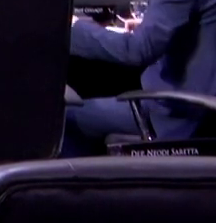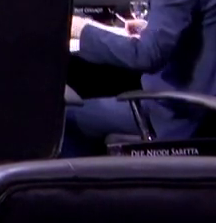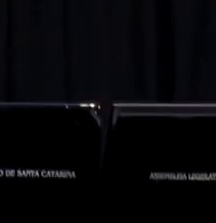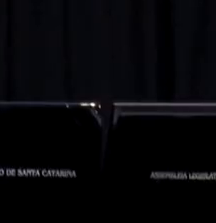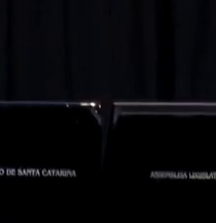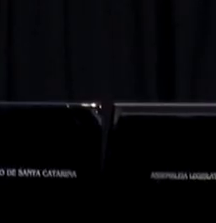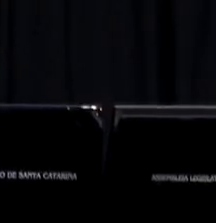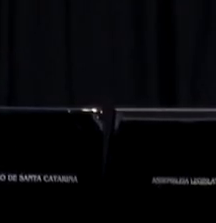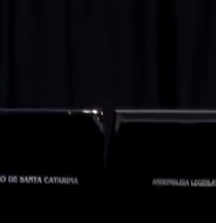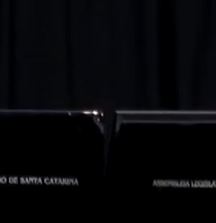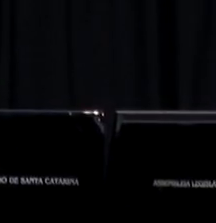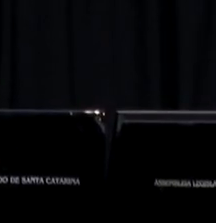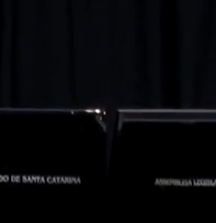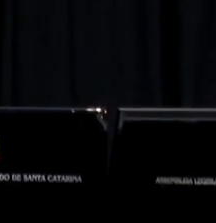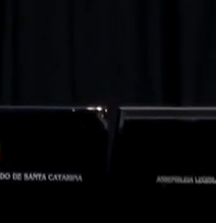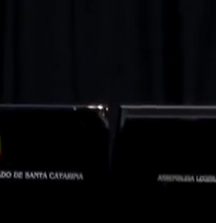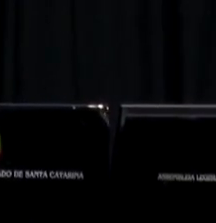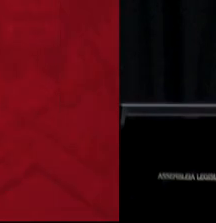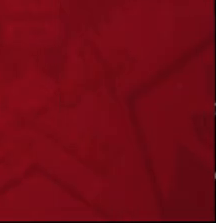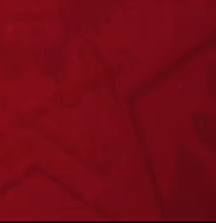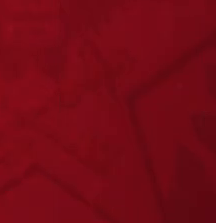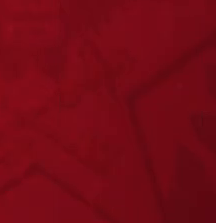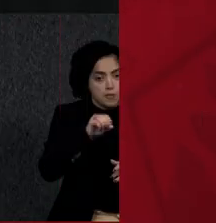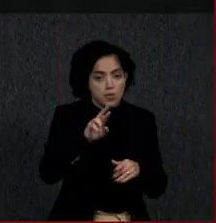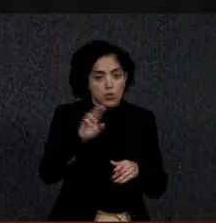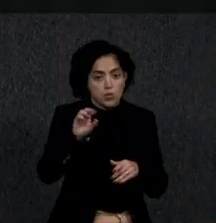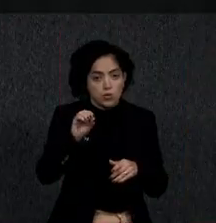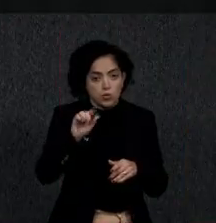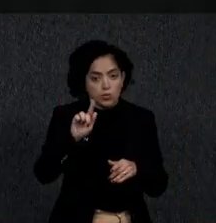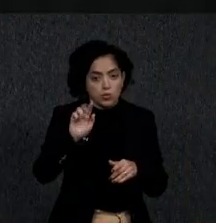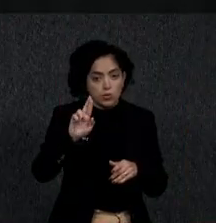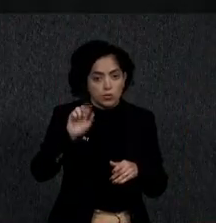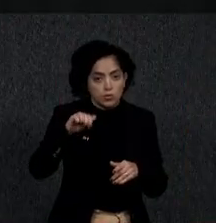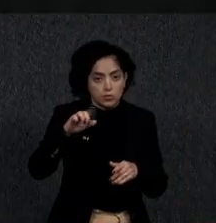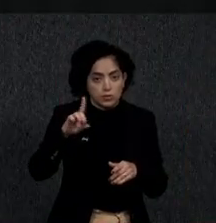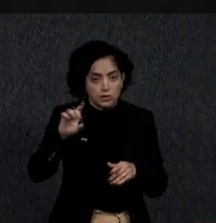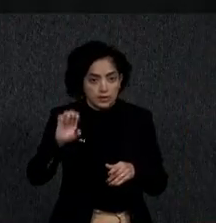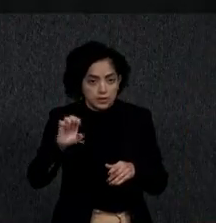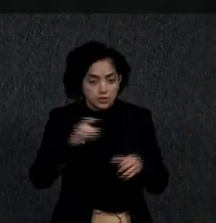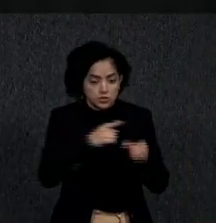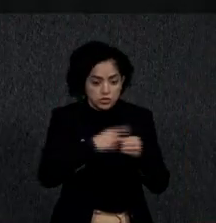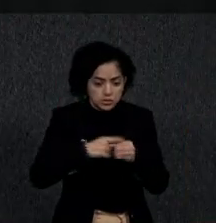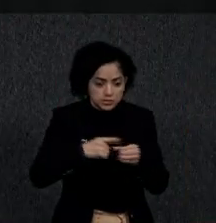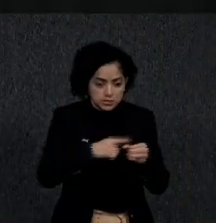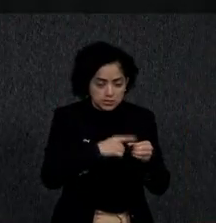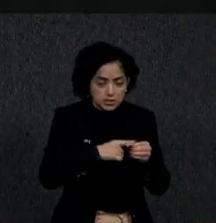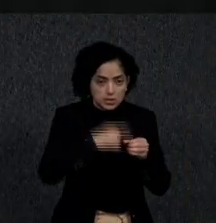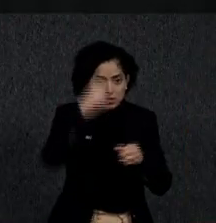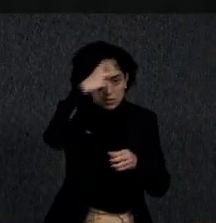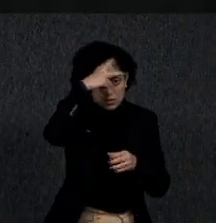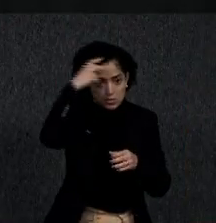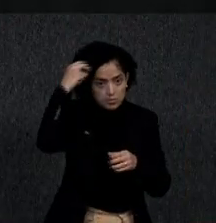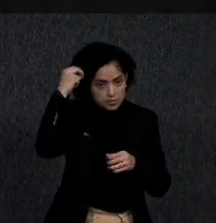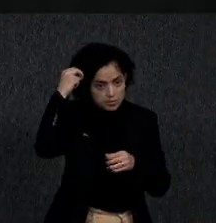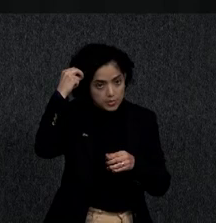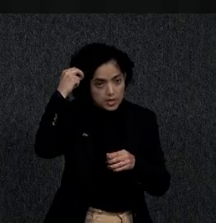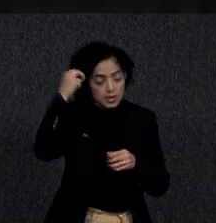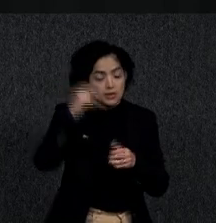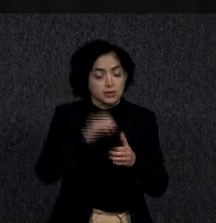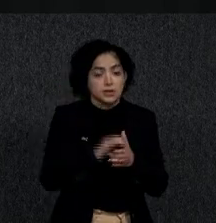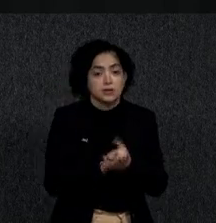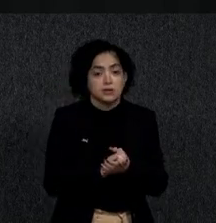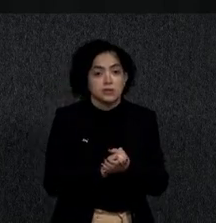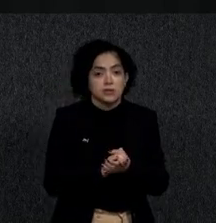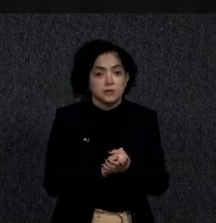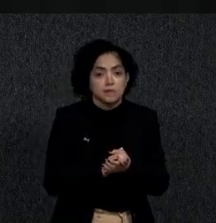transformar a área em um grande destino turístico. Representamos um território que envolve 7 municípios,